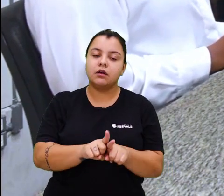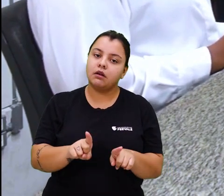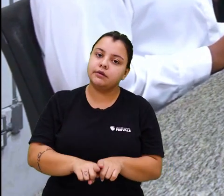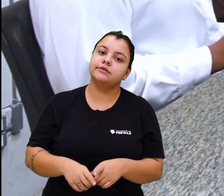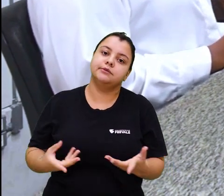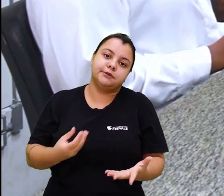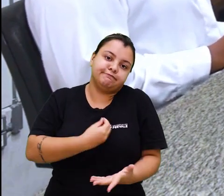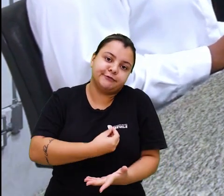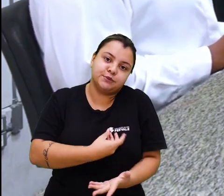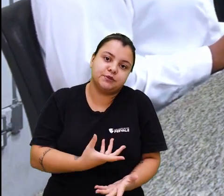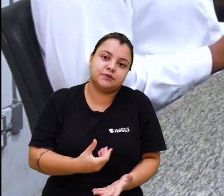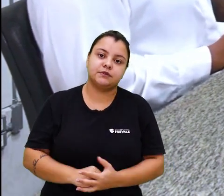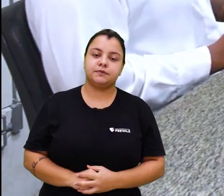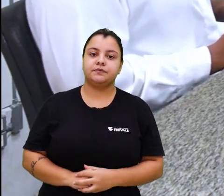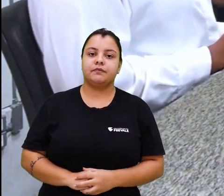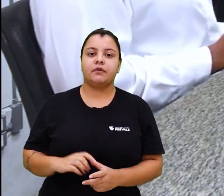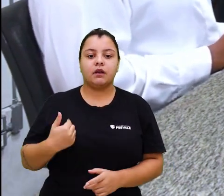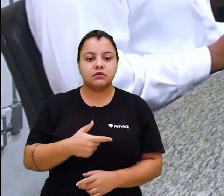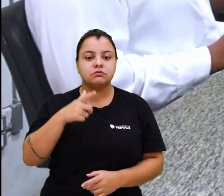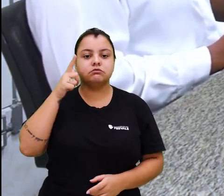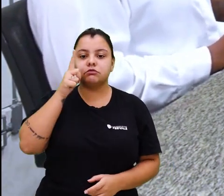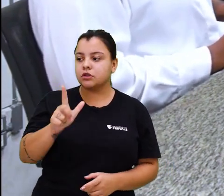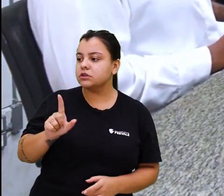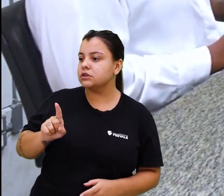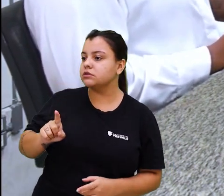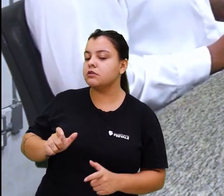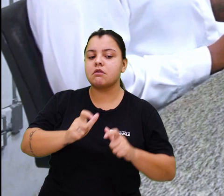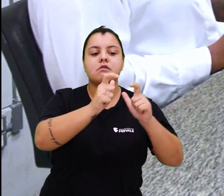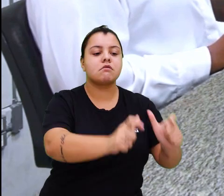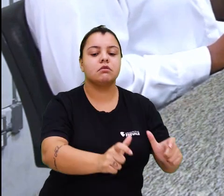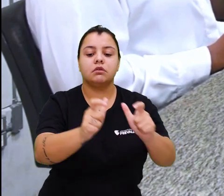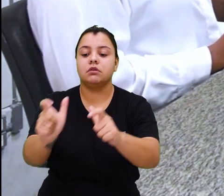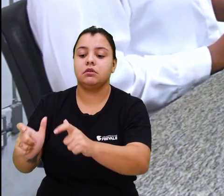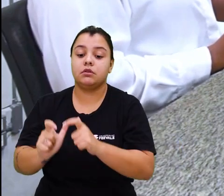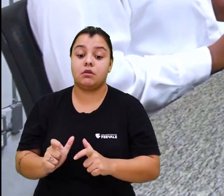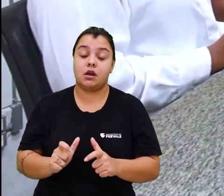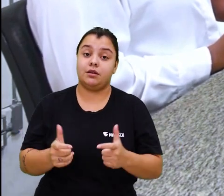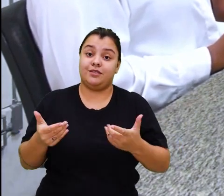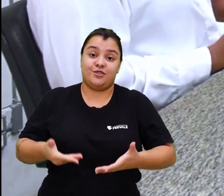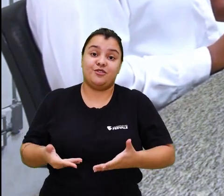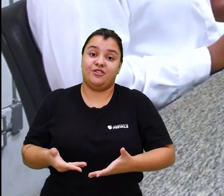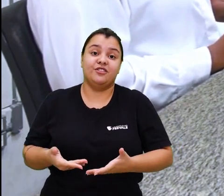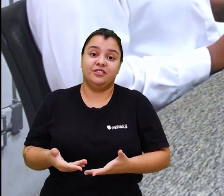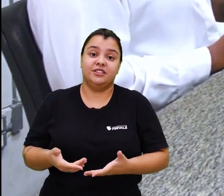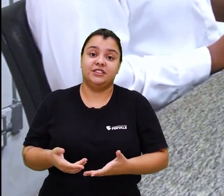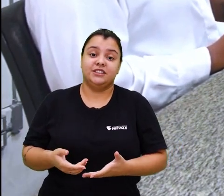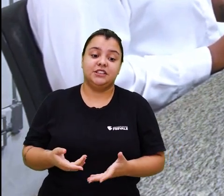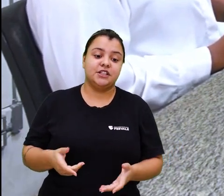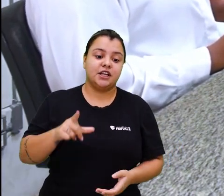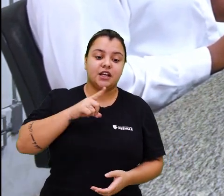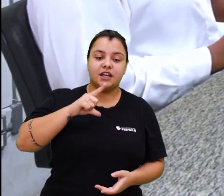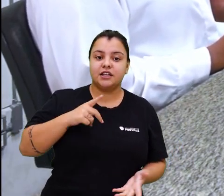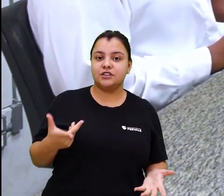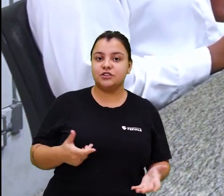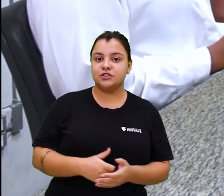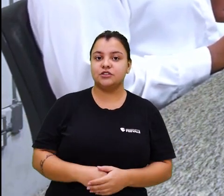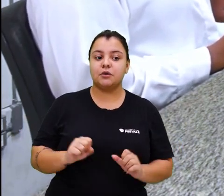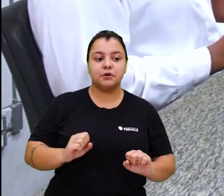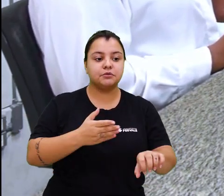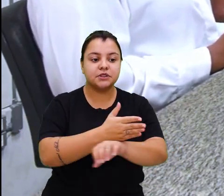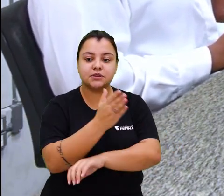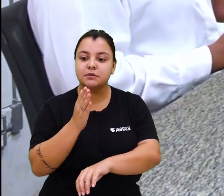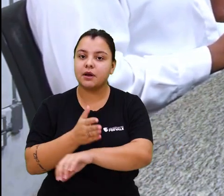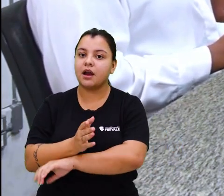percorrendo estamos eh conquistando espaços né esse aqui é um espaço onde nós somos acolhidos aí por esses car rapazes aí que tu